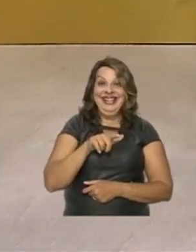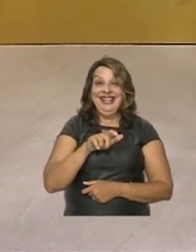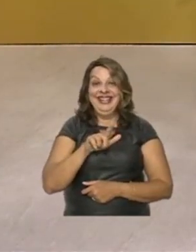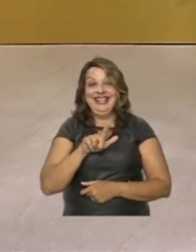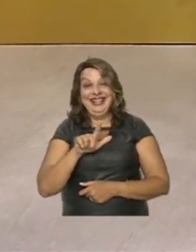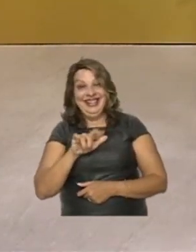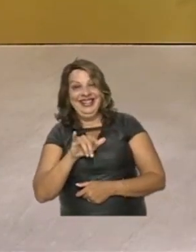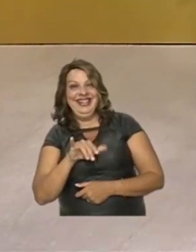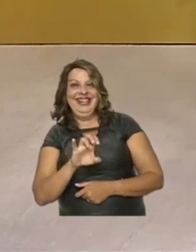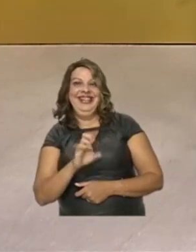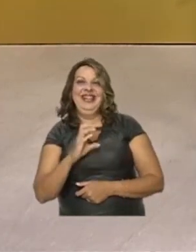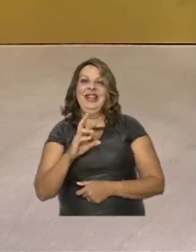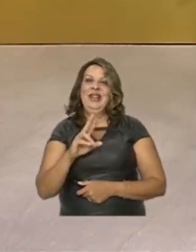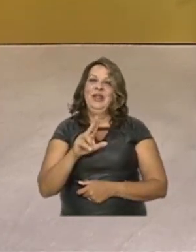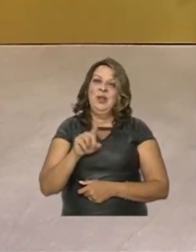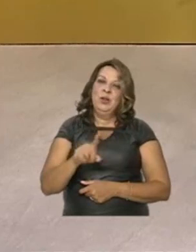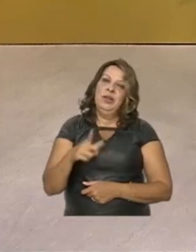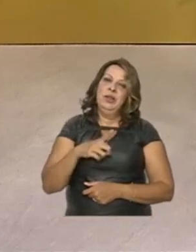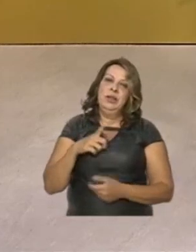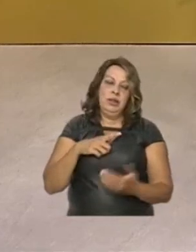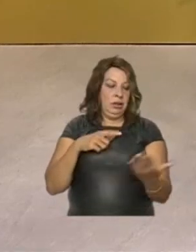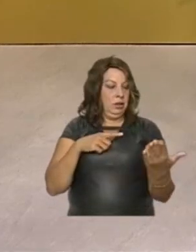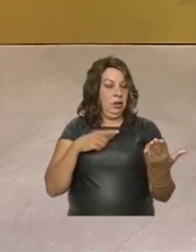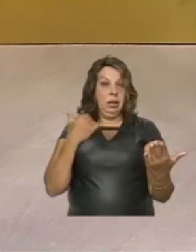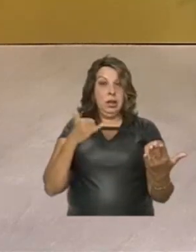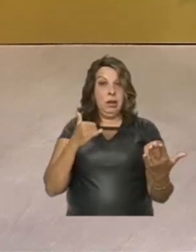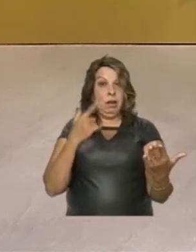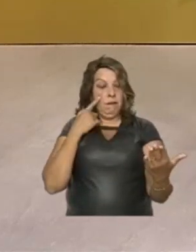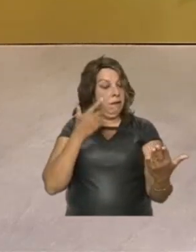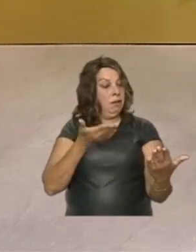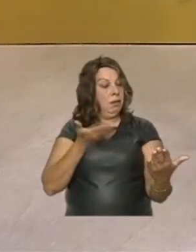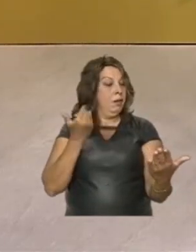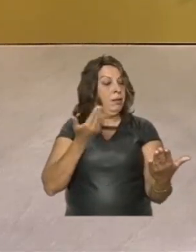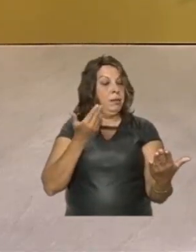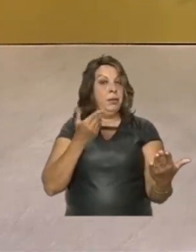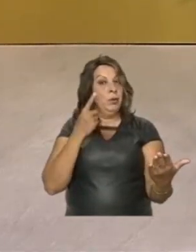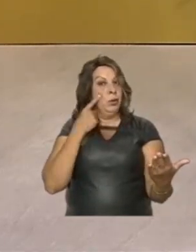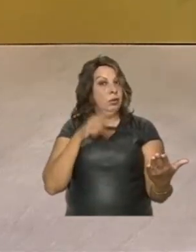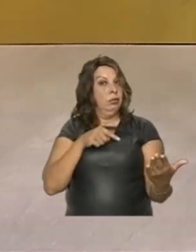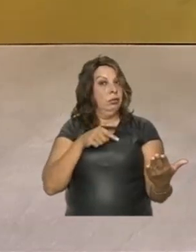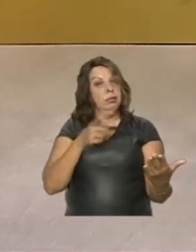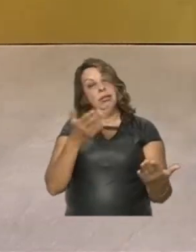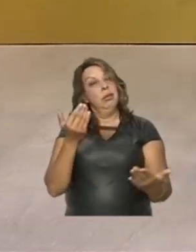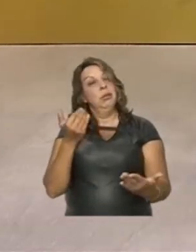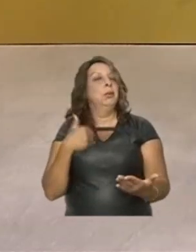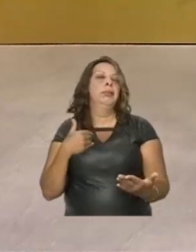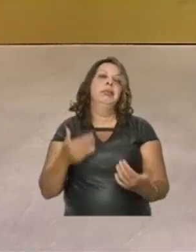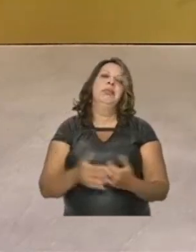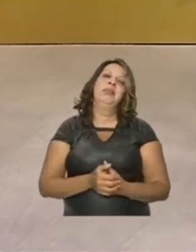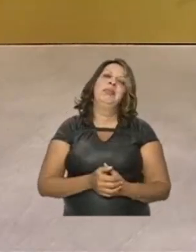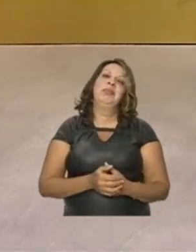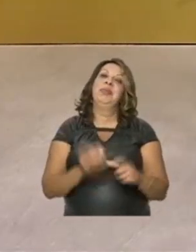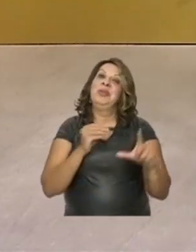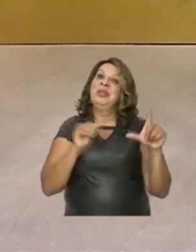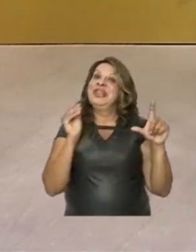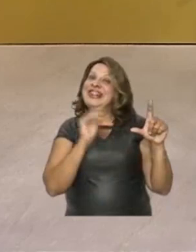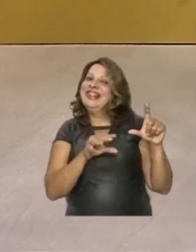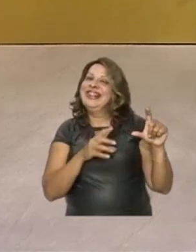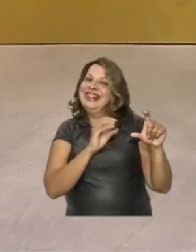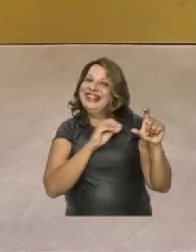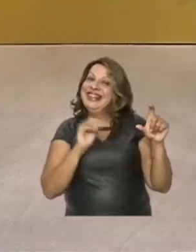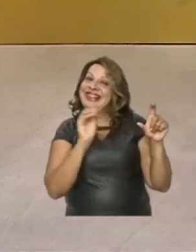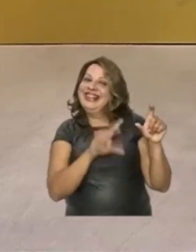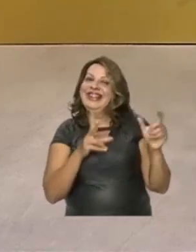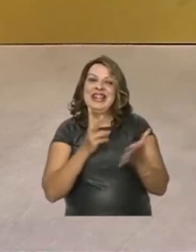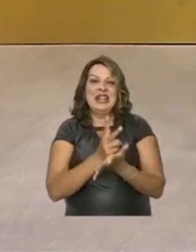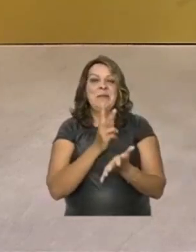ó, vai lá, quero ver. Já estamos aqui com o celular. Eu e o Júnior já ficamos, assim, sempre de olho, porque tem um recadinho, um alô especial. E nós ficamos